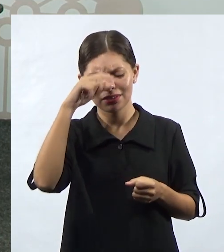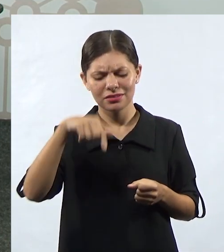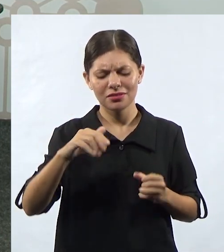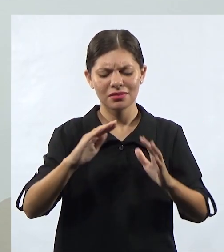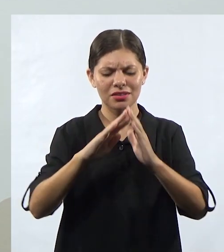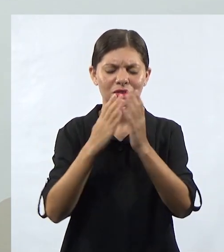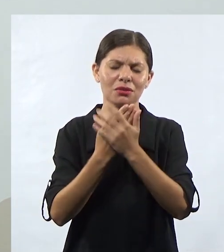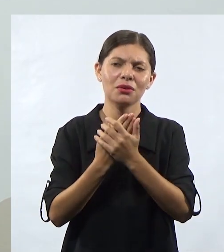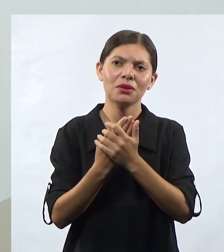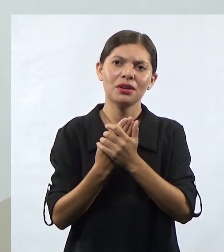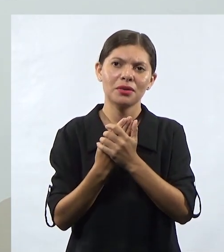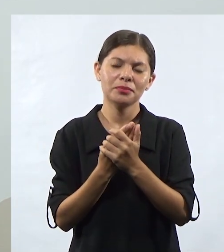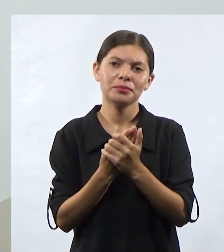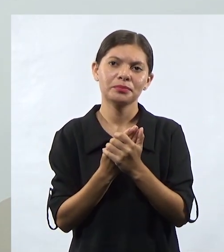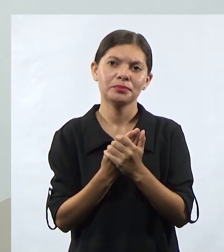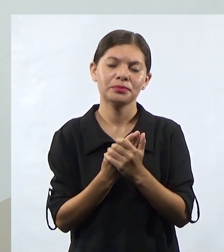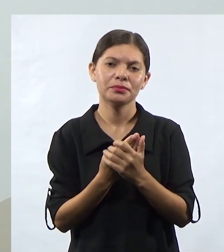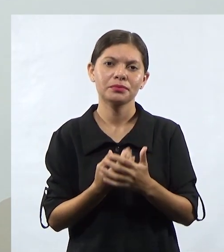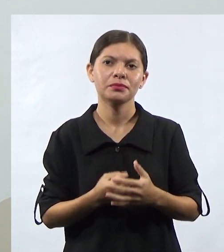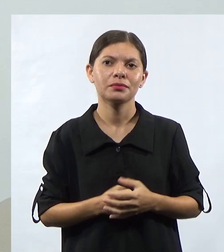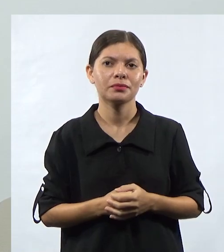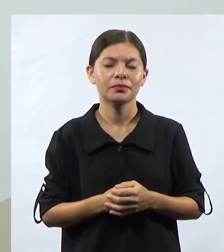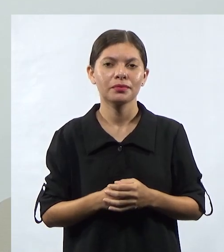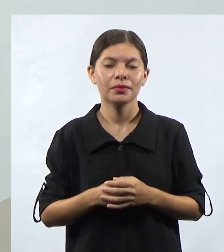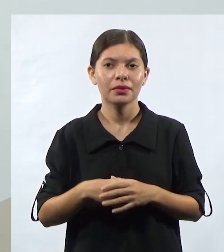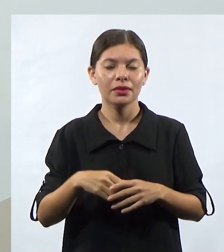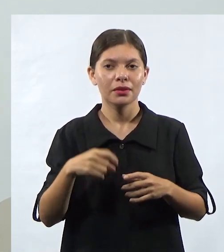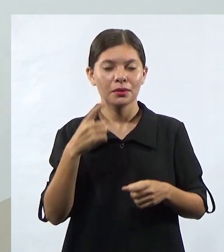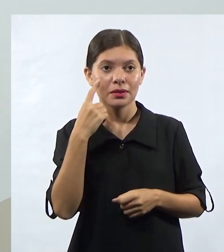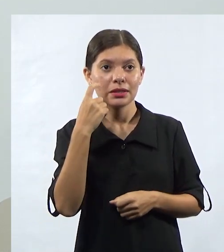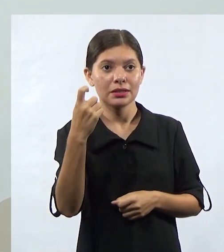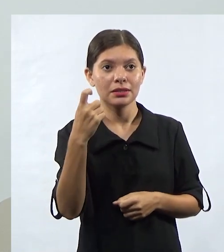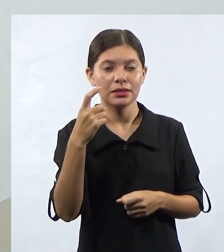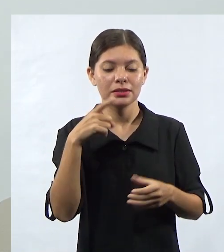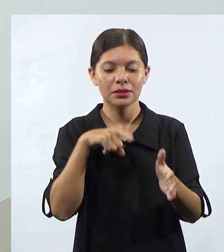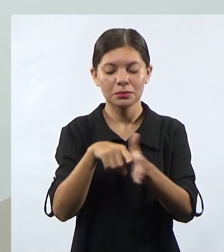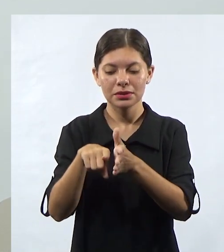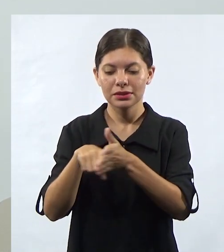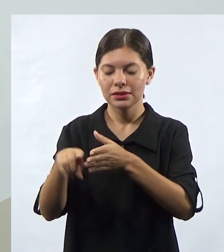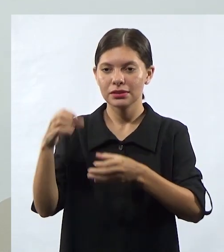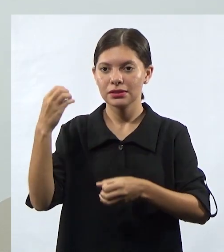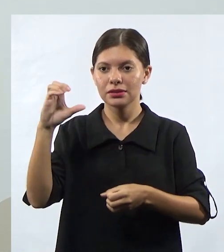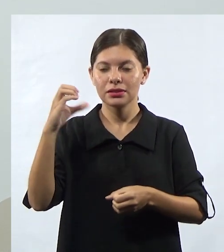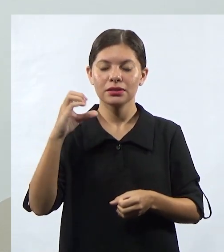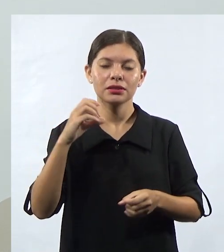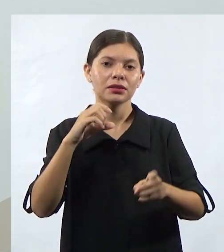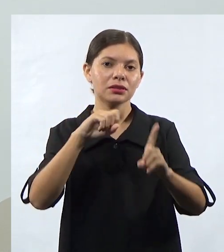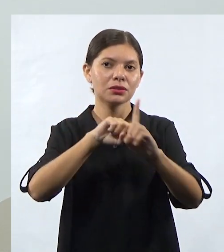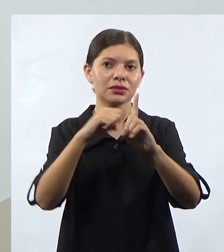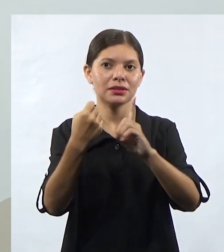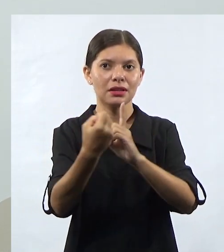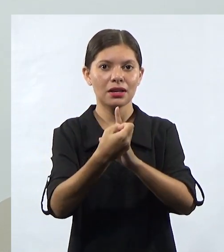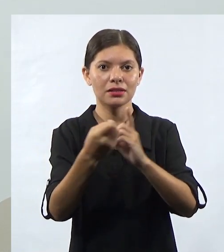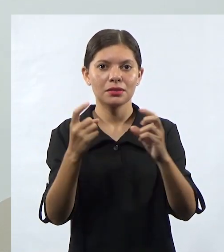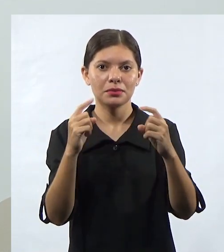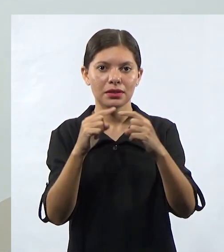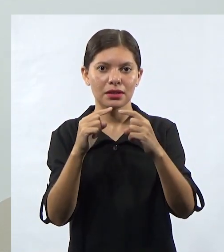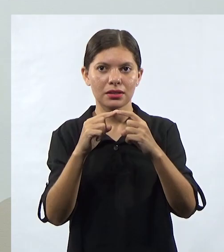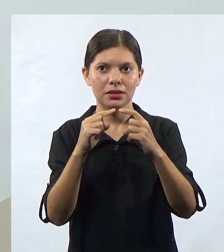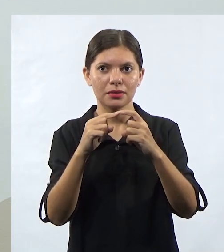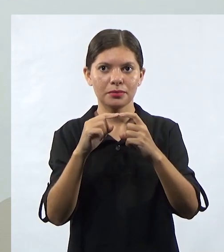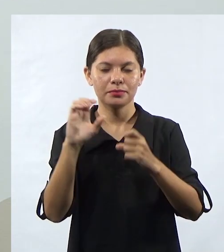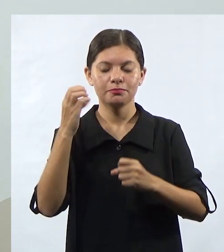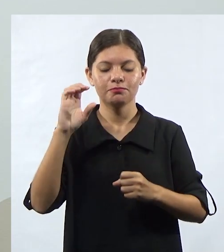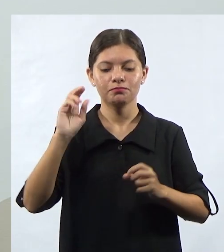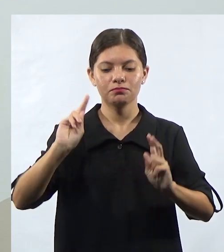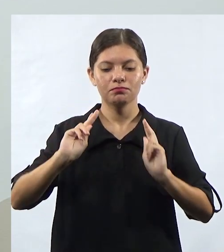Né? O interessante da pesquisa em ciências sociais e aplicadas, ciências humanas e sociais aplicadas,